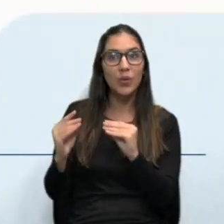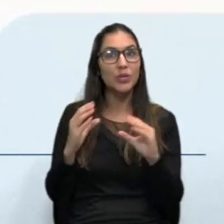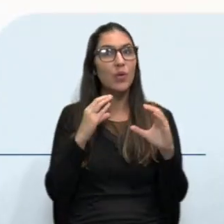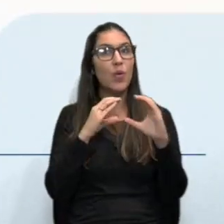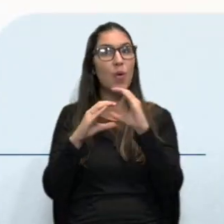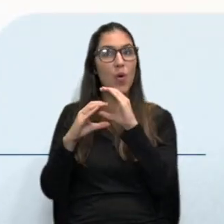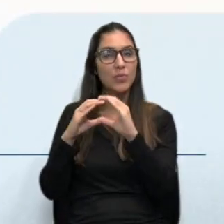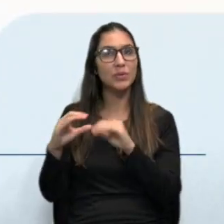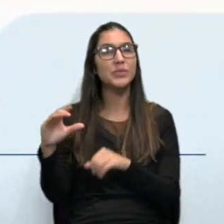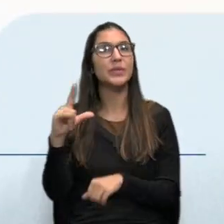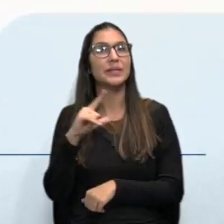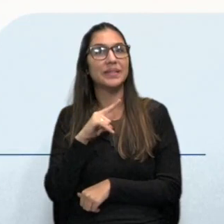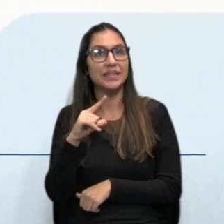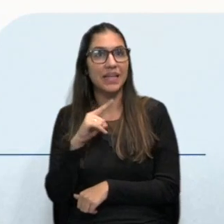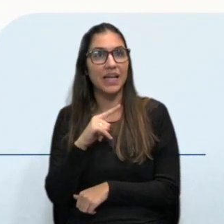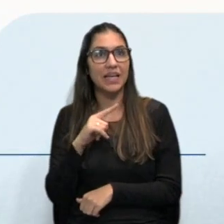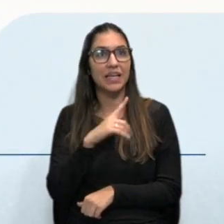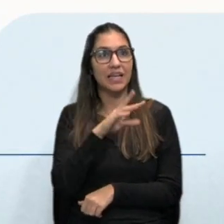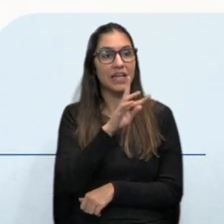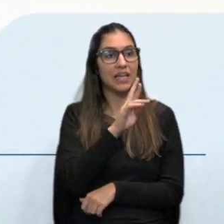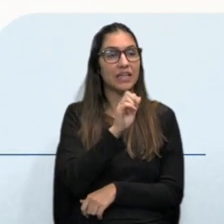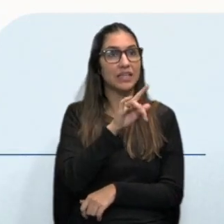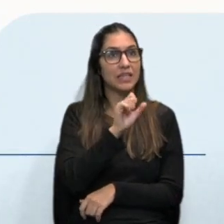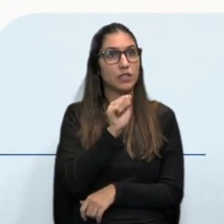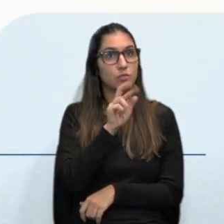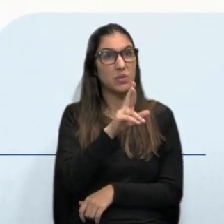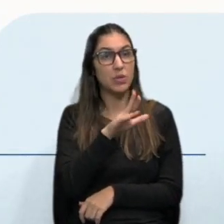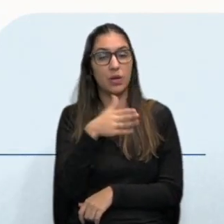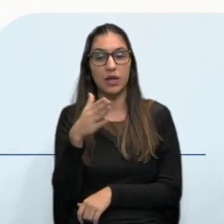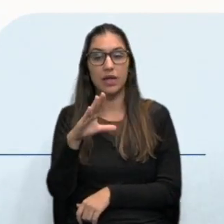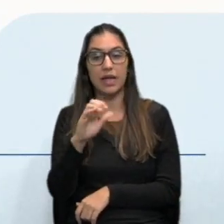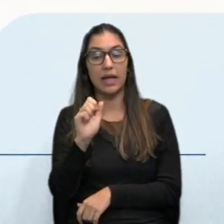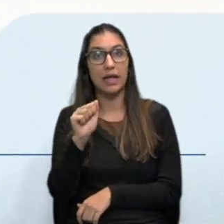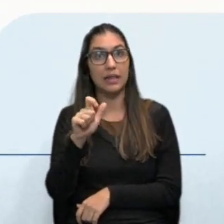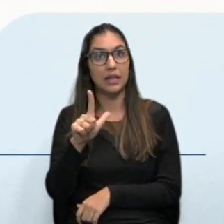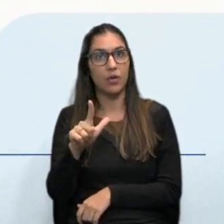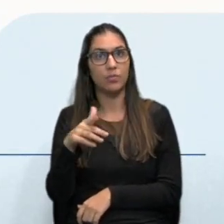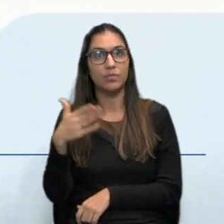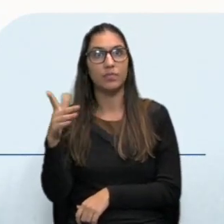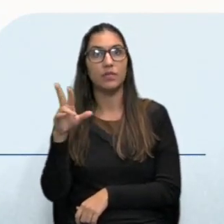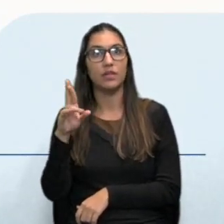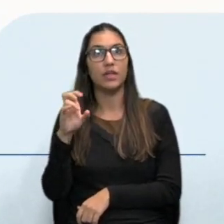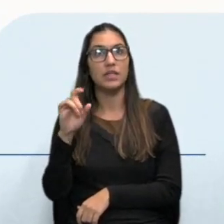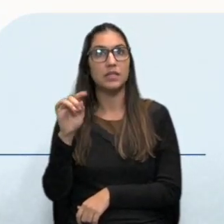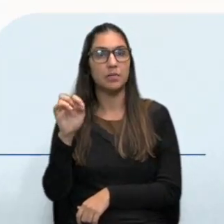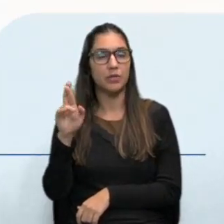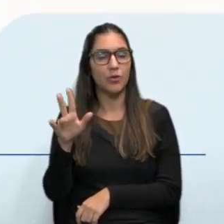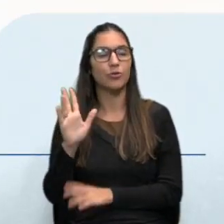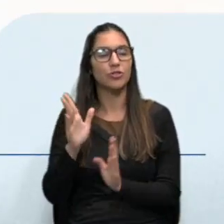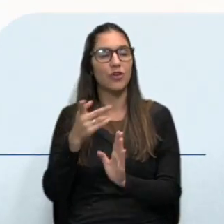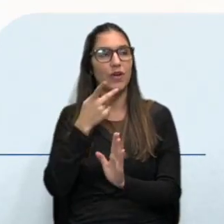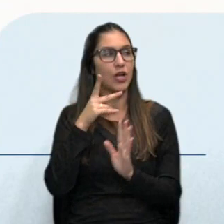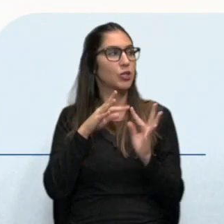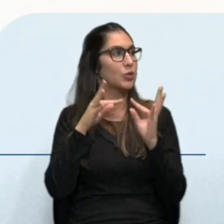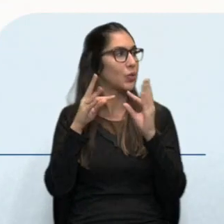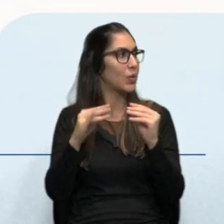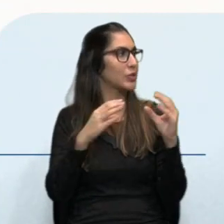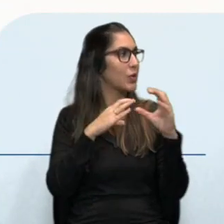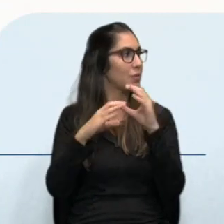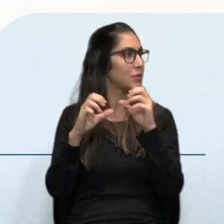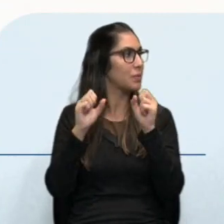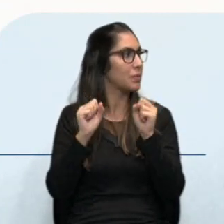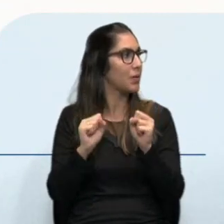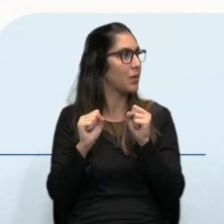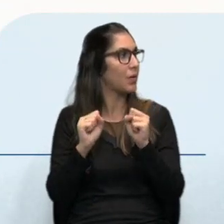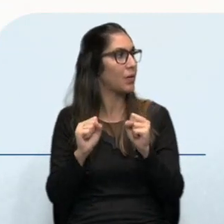comunicação possui transmissor, canal e receptor. Então, eu já falei que toda comunicação, seja